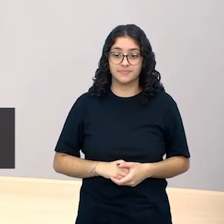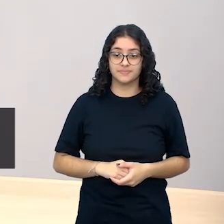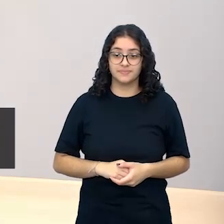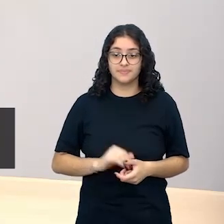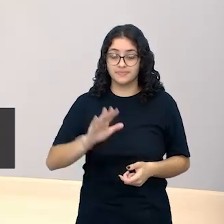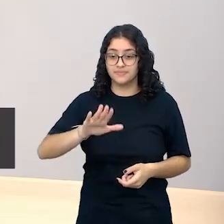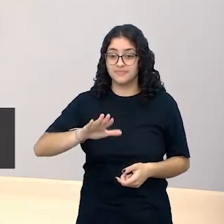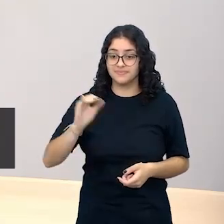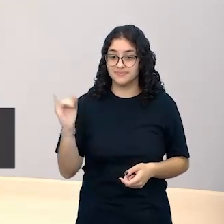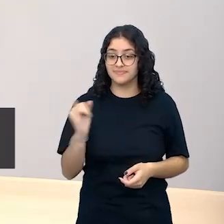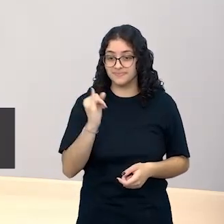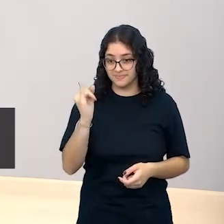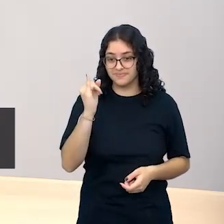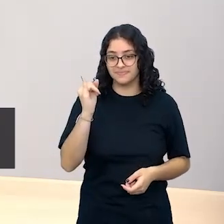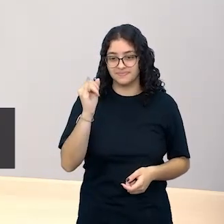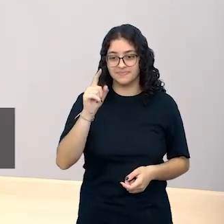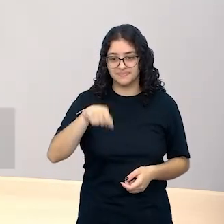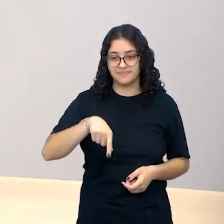É importante,